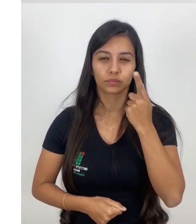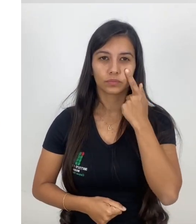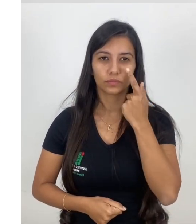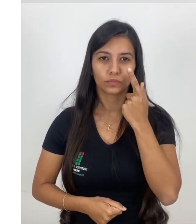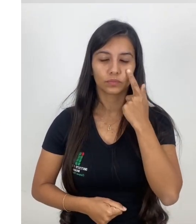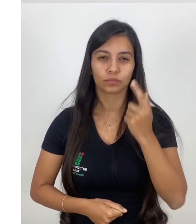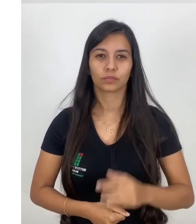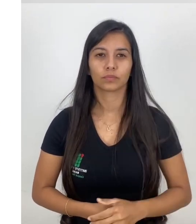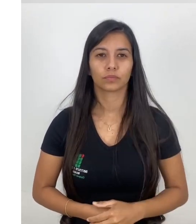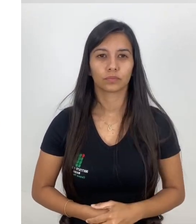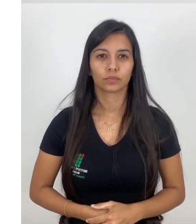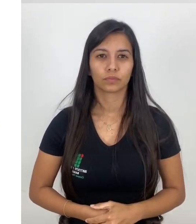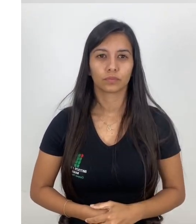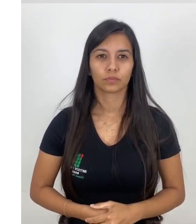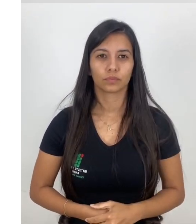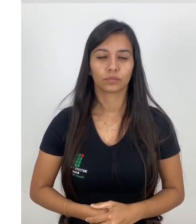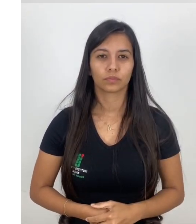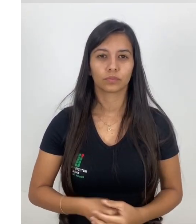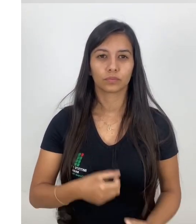agora